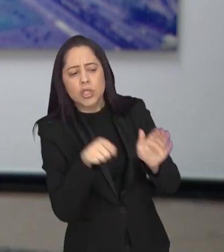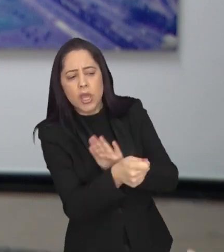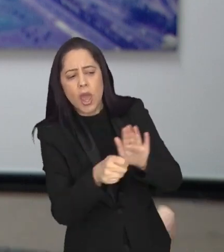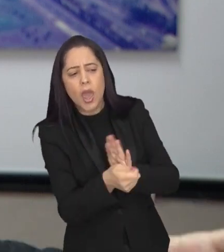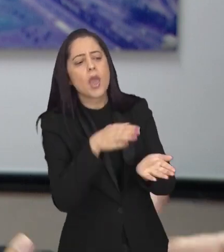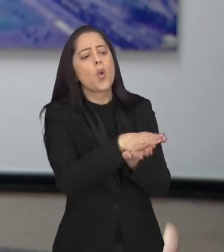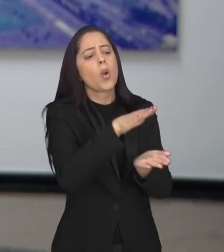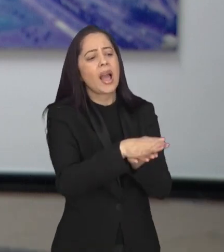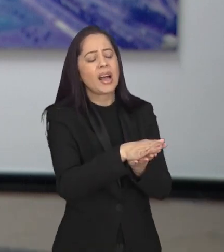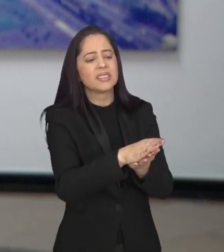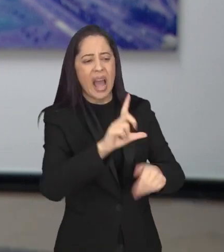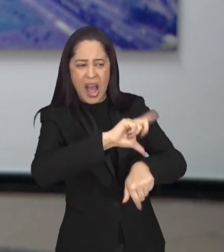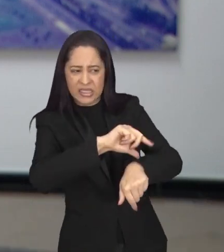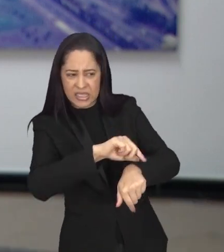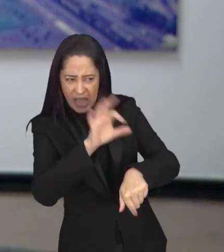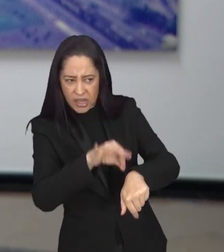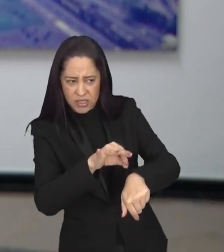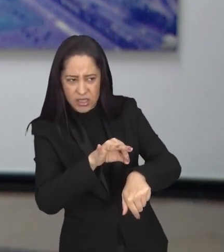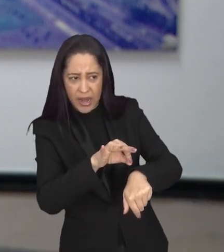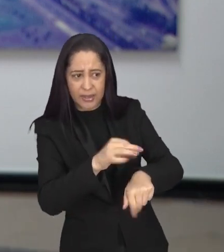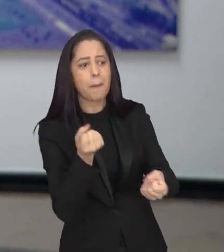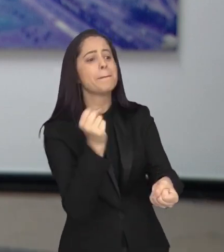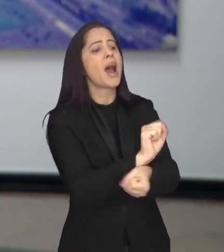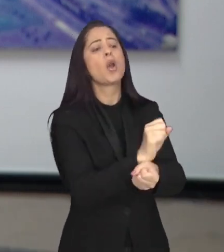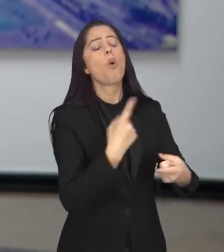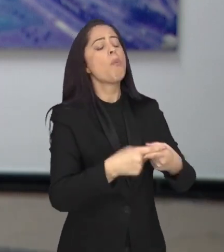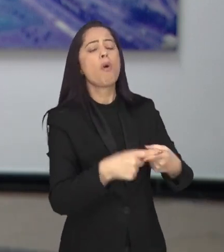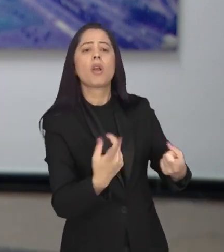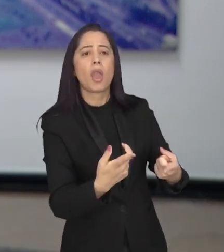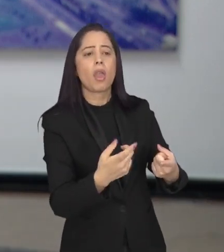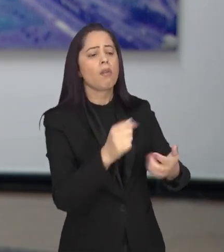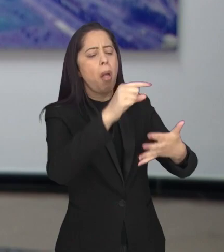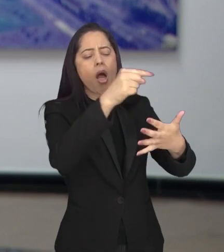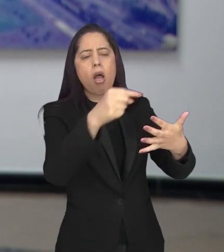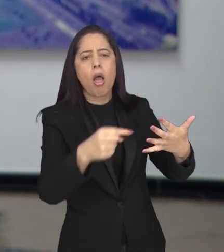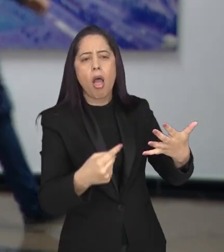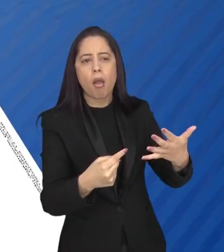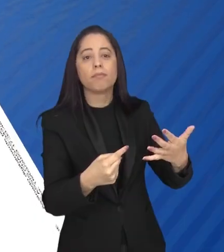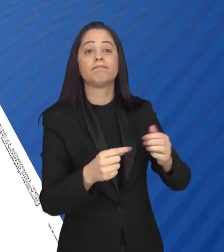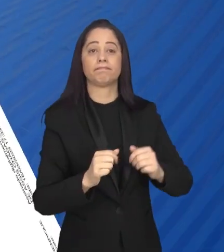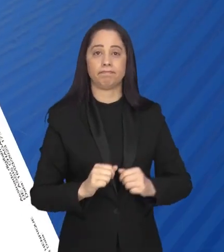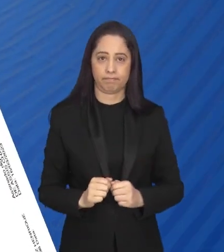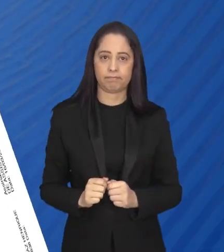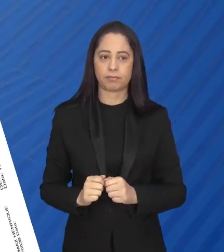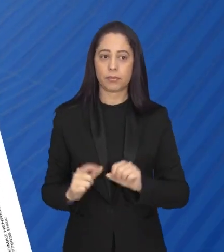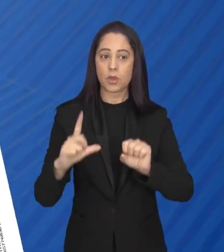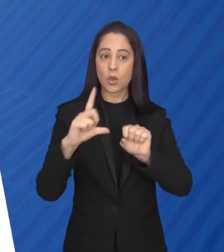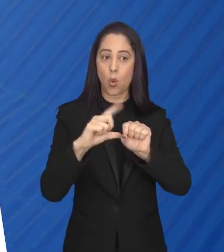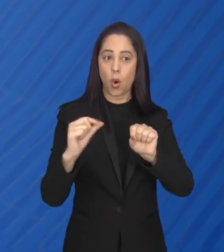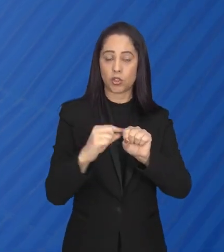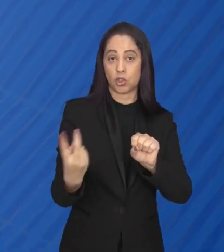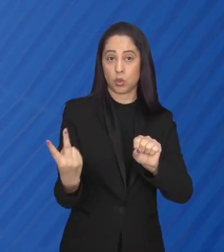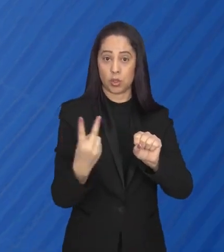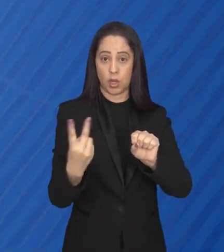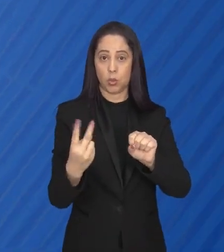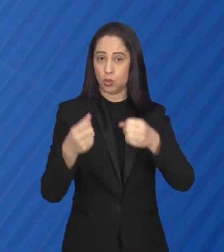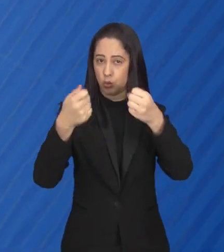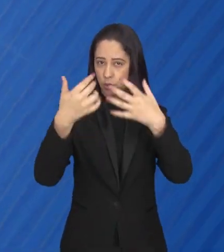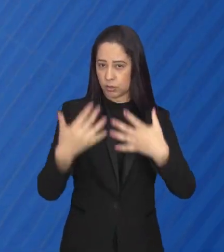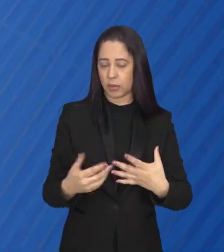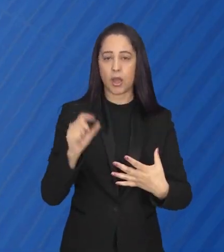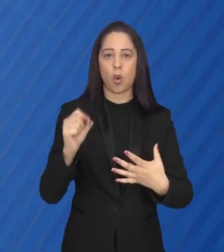sendo gasto, atrasou agora, teve uma paralisação, por quê, o que está acontecendo? O artigo 2º do projeto detalha